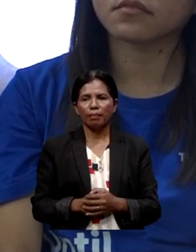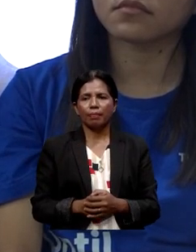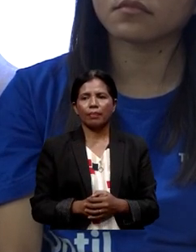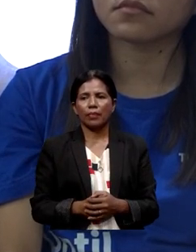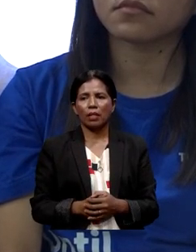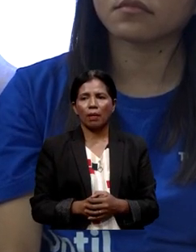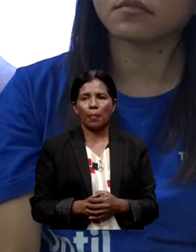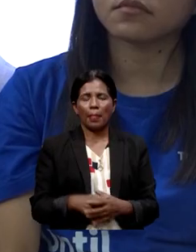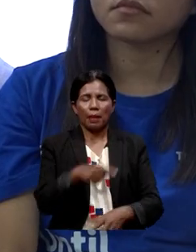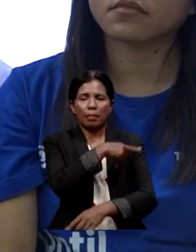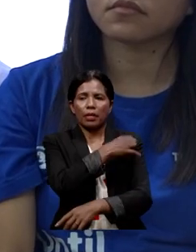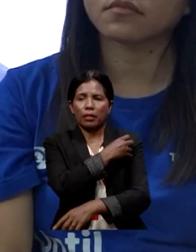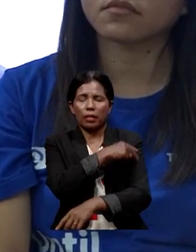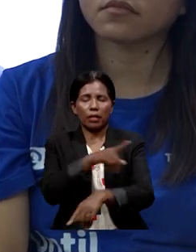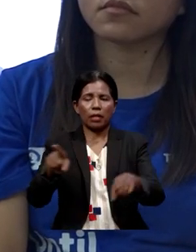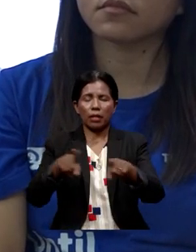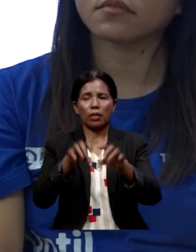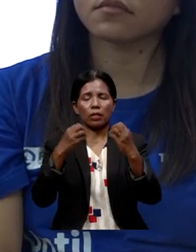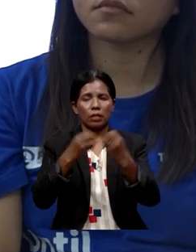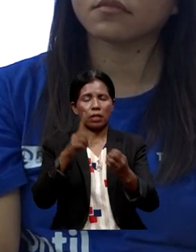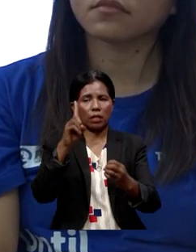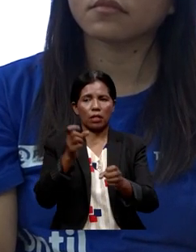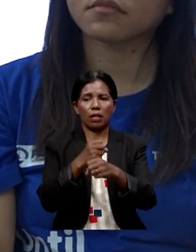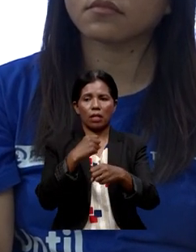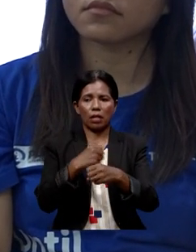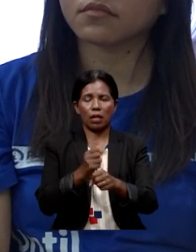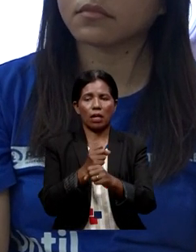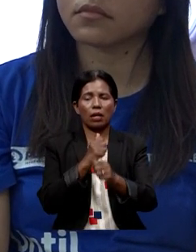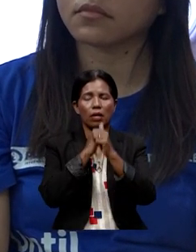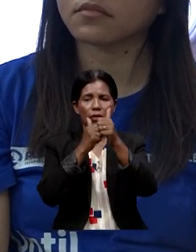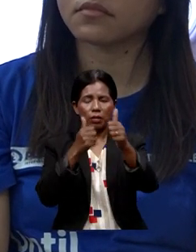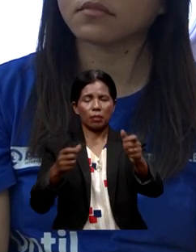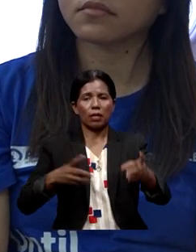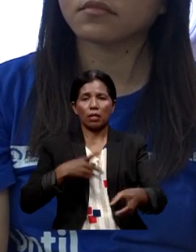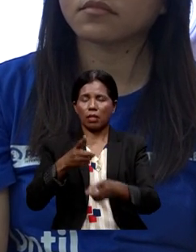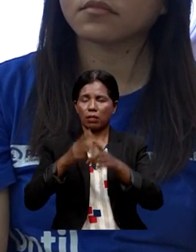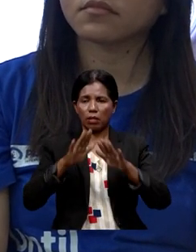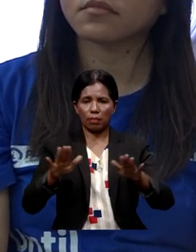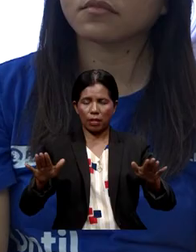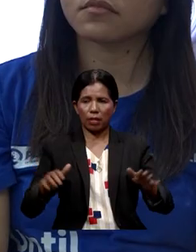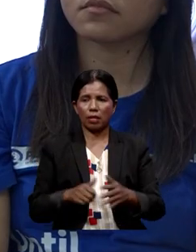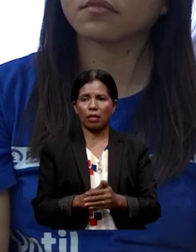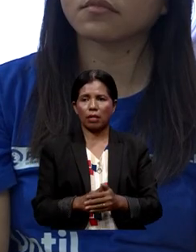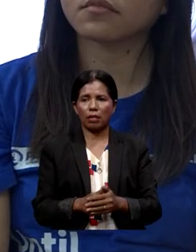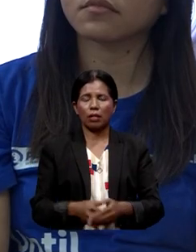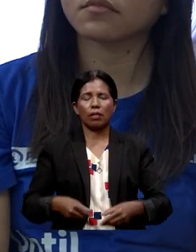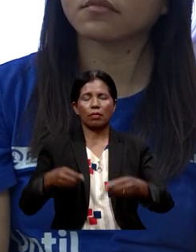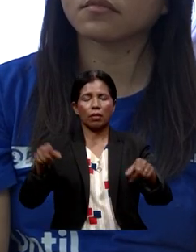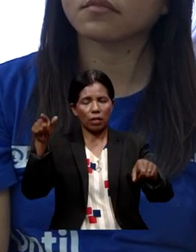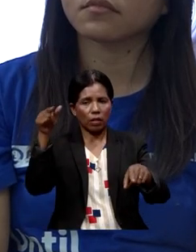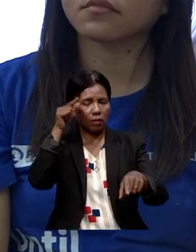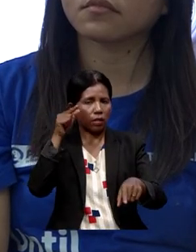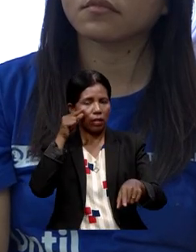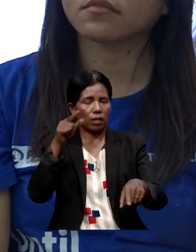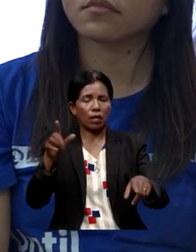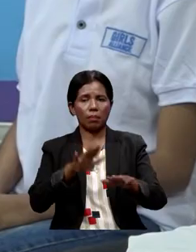O Plano Internacional é uma organização que deve falar na advocacia para o direito do trabalho no reforço de igualdade para o trabalho feito